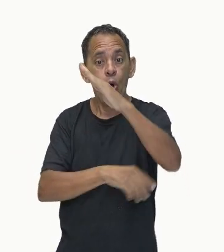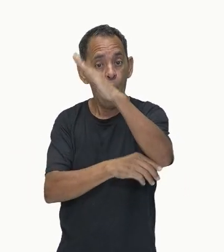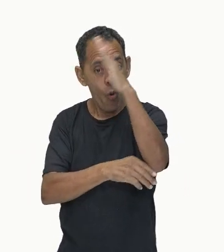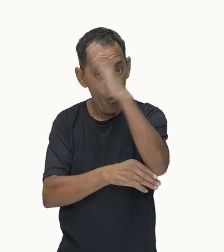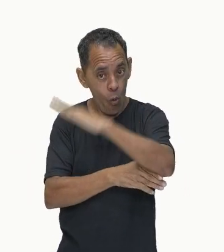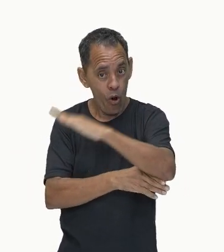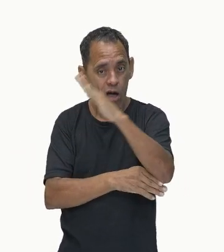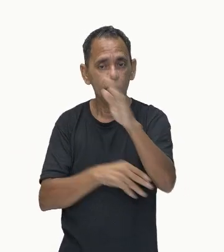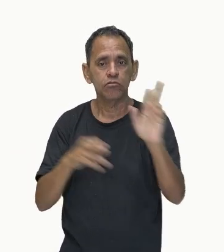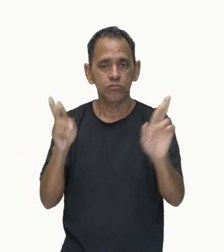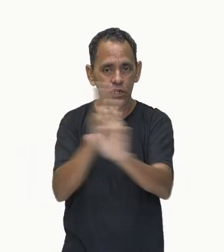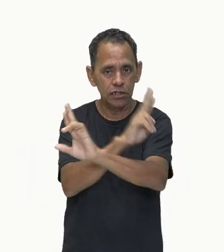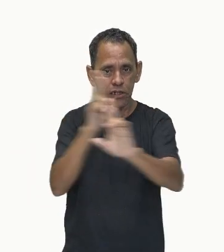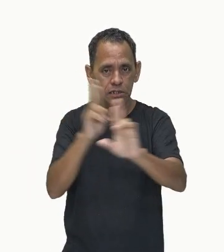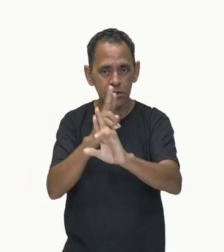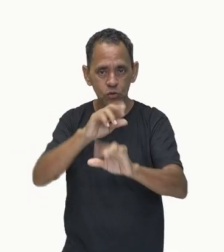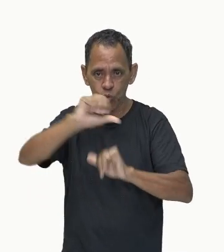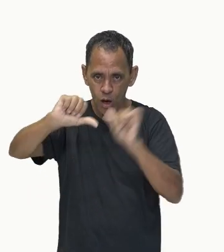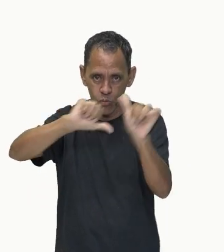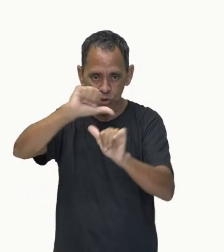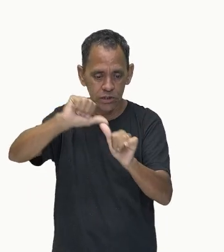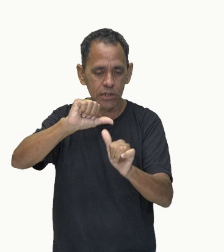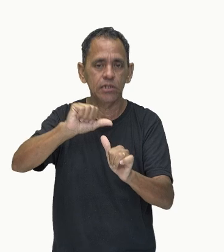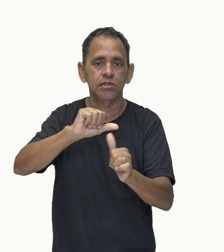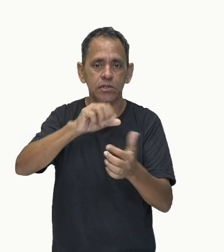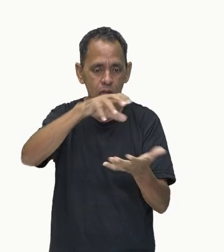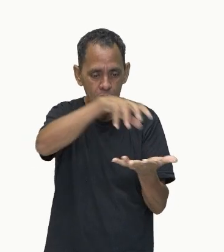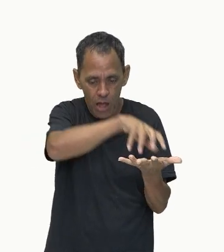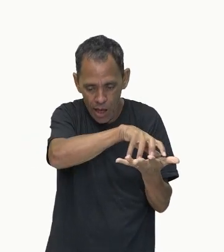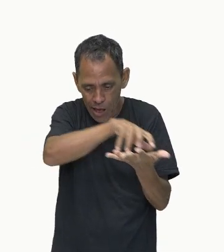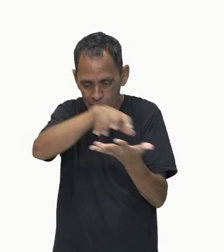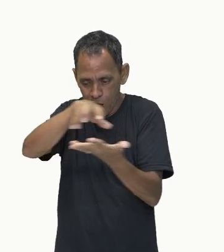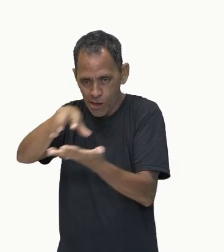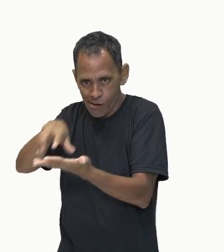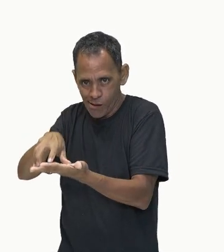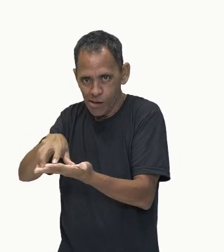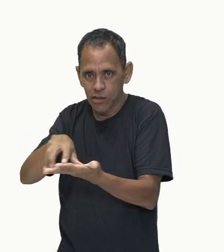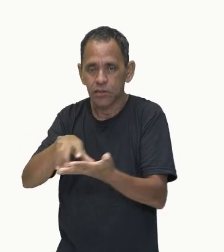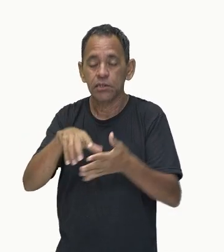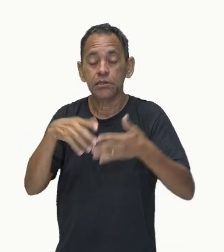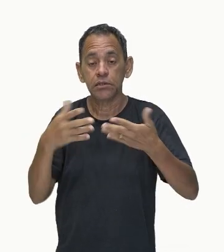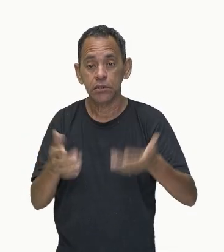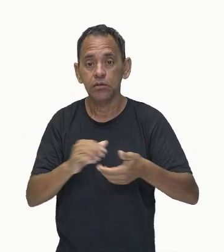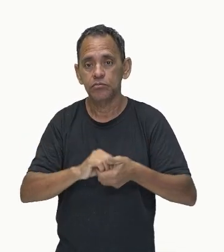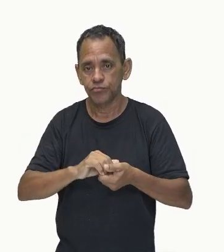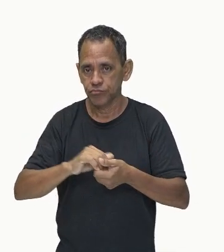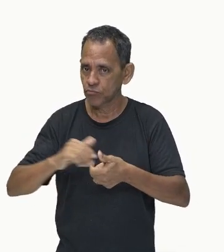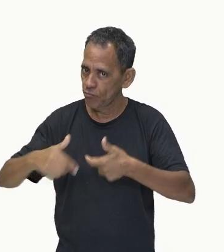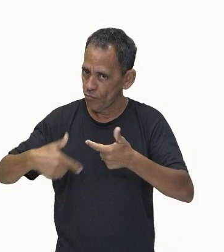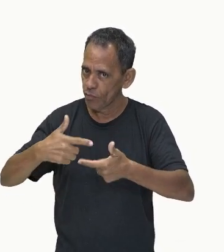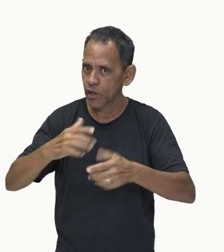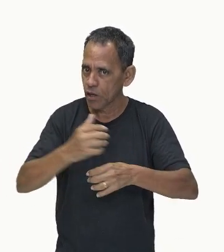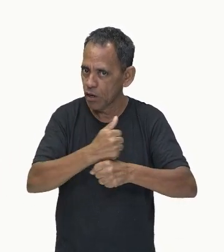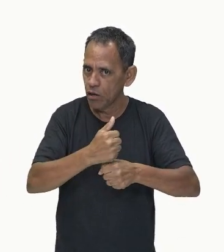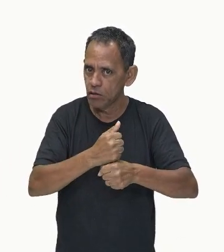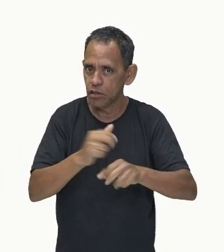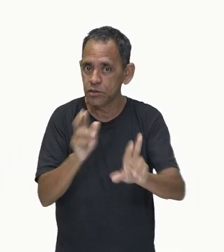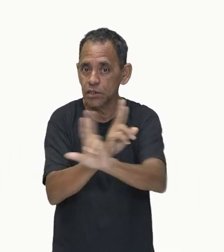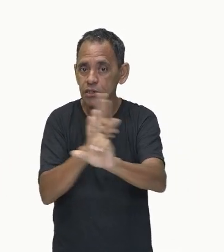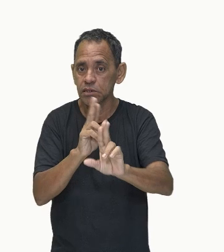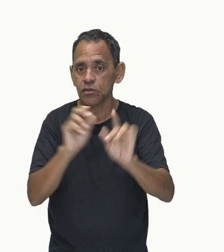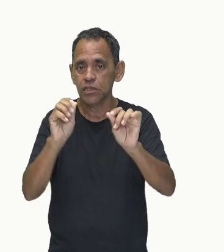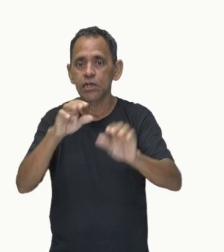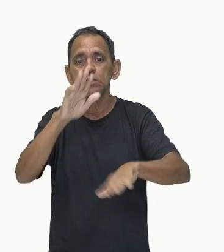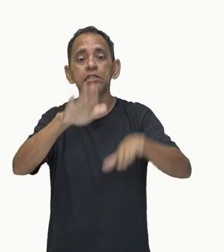aí, nesse caso, olha aqui, o trabalho vai ser calculado em relação, né, dependendo